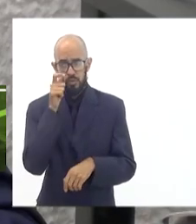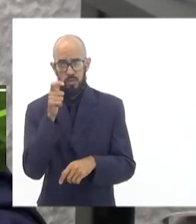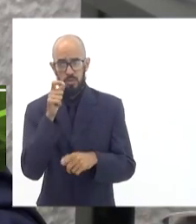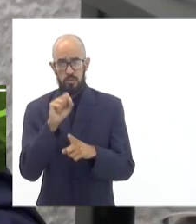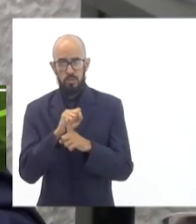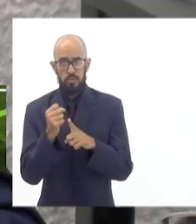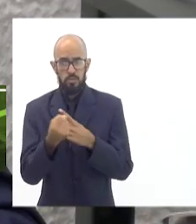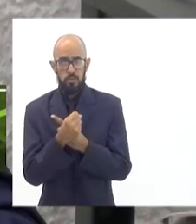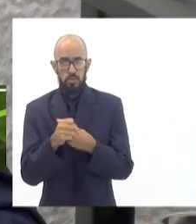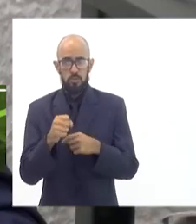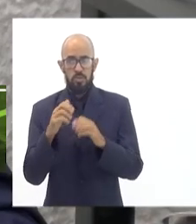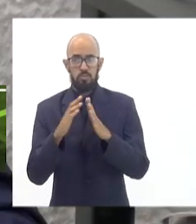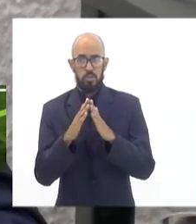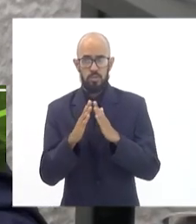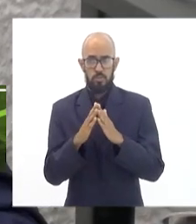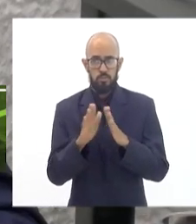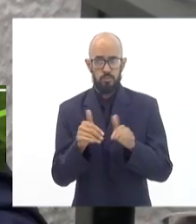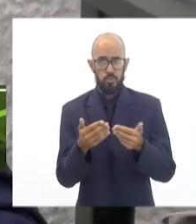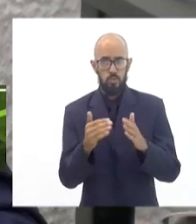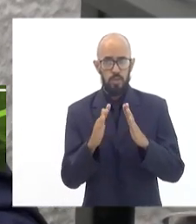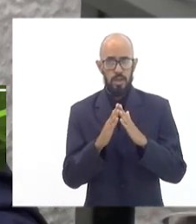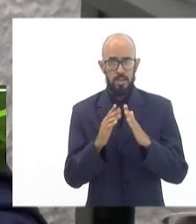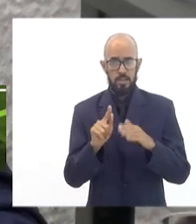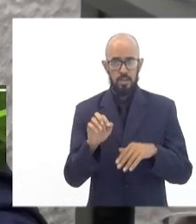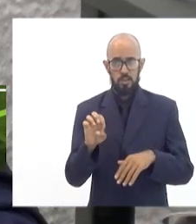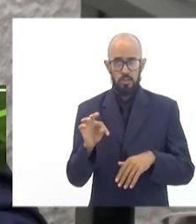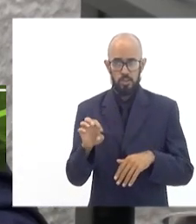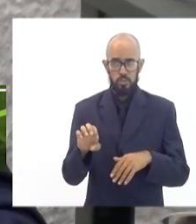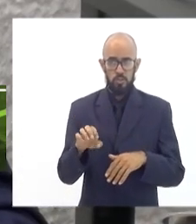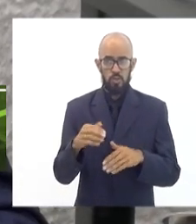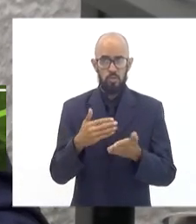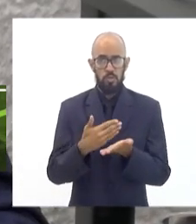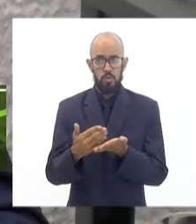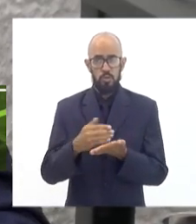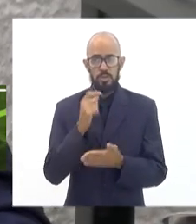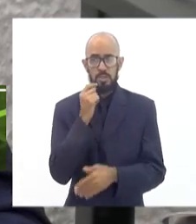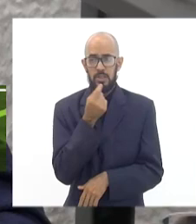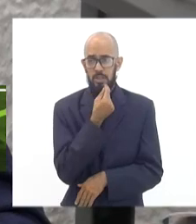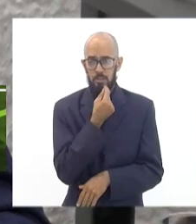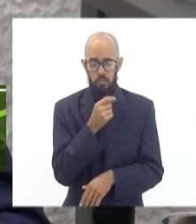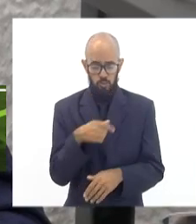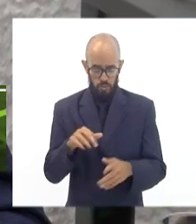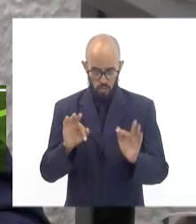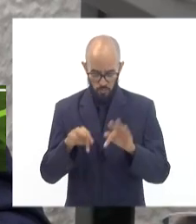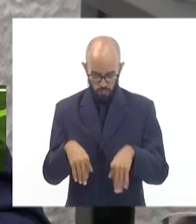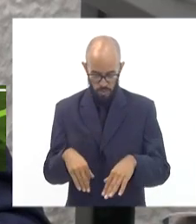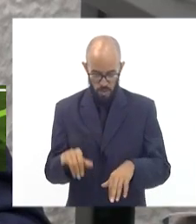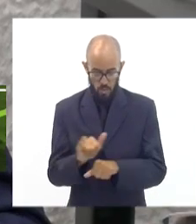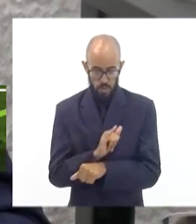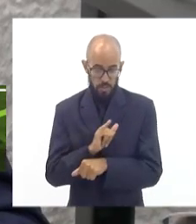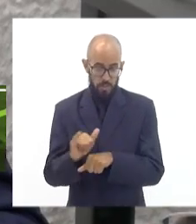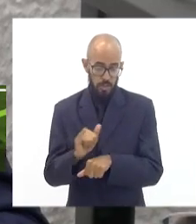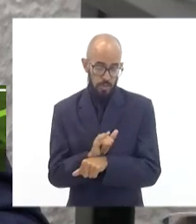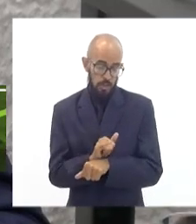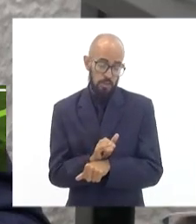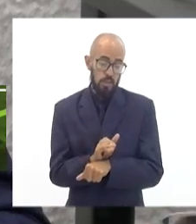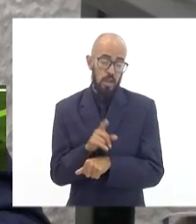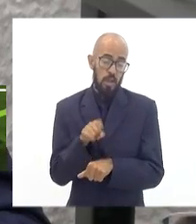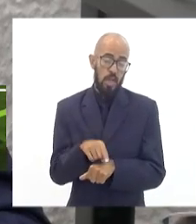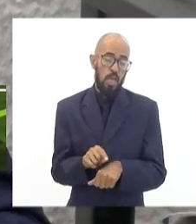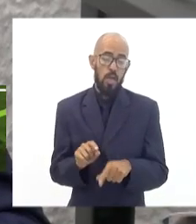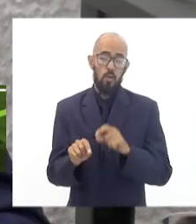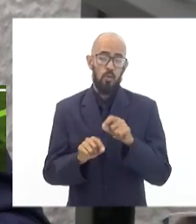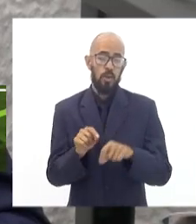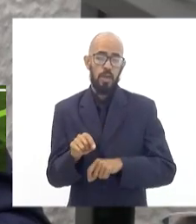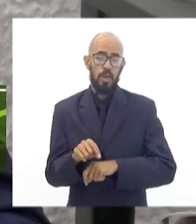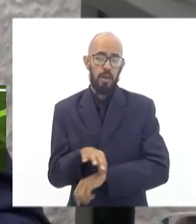de habitação tão casa da gente começou em setembro e o último abraço do programa A Casa da gente é o